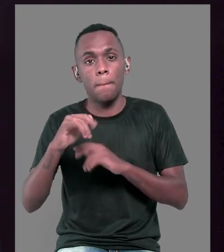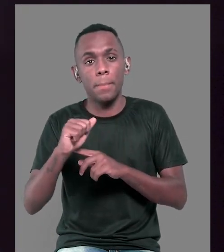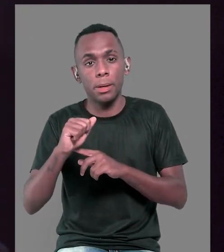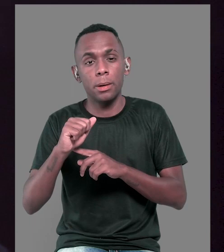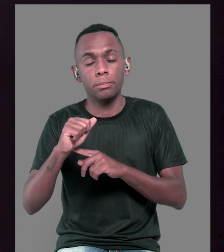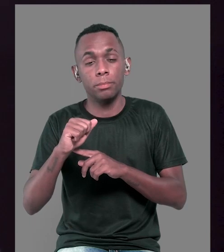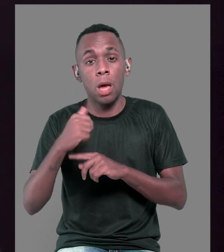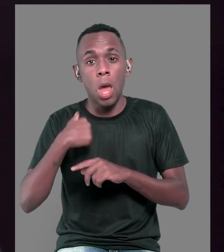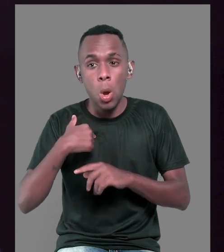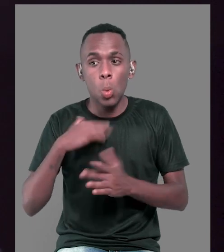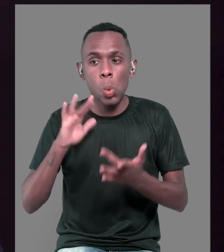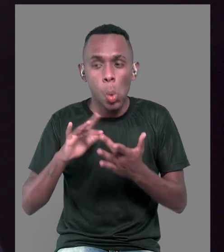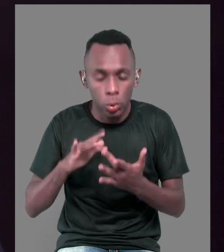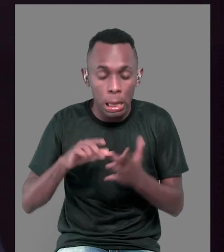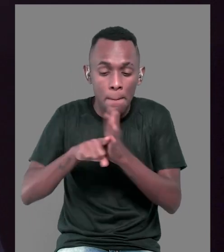me envolvendo